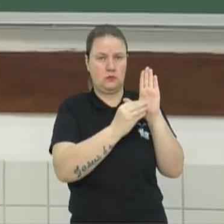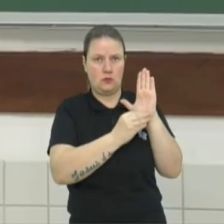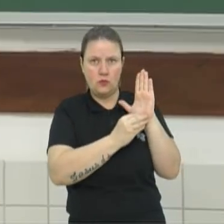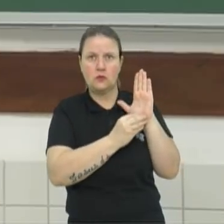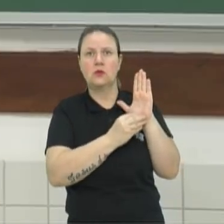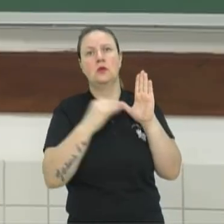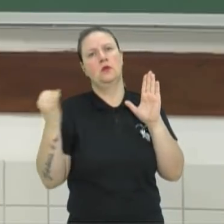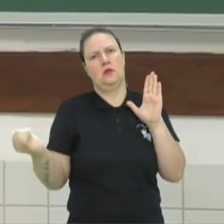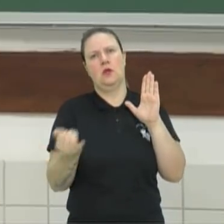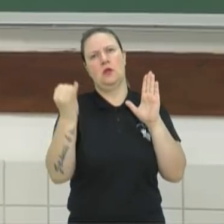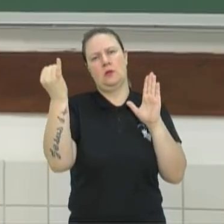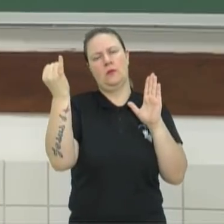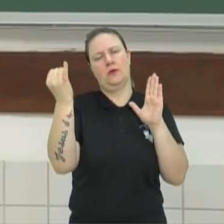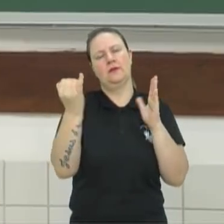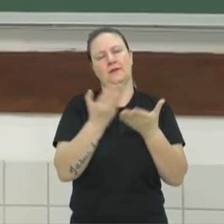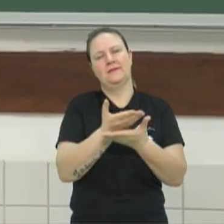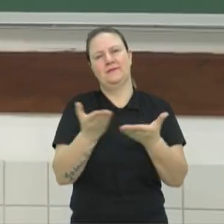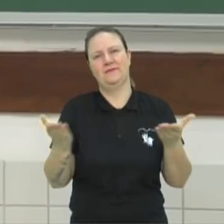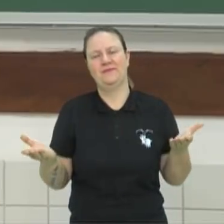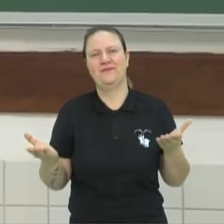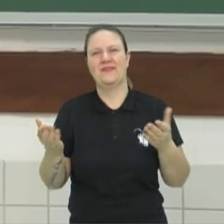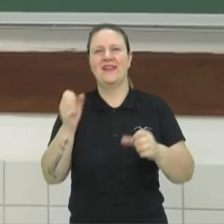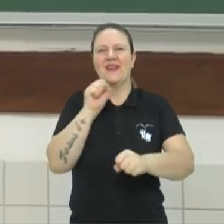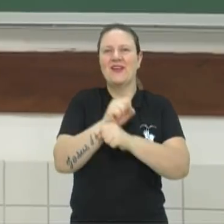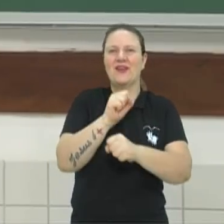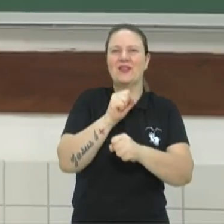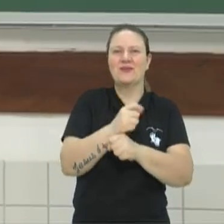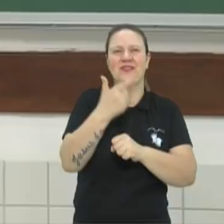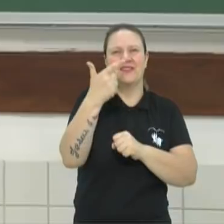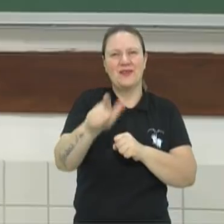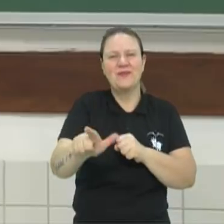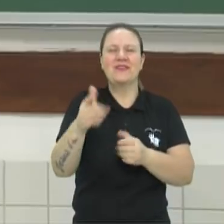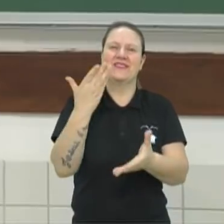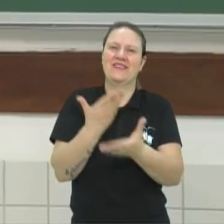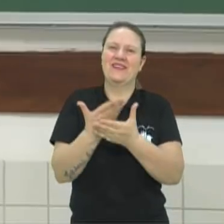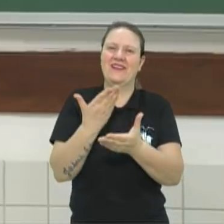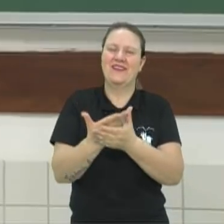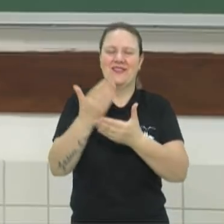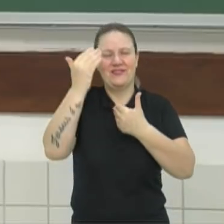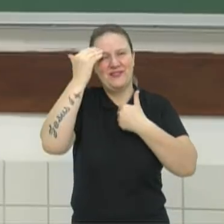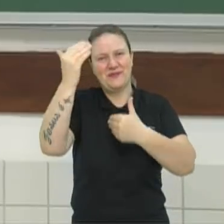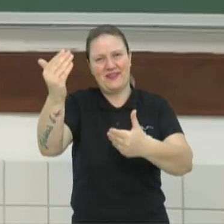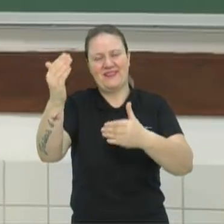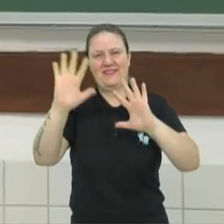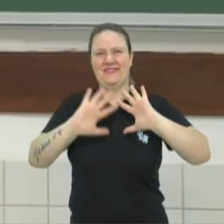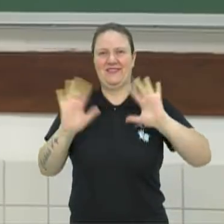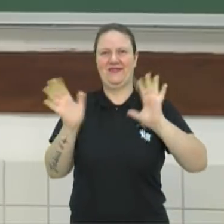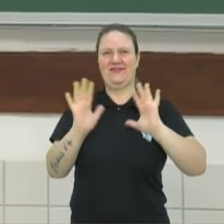E eu espero que vocês tenham gostado. Aguardo vocês na próxima aula. Obrigada!